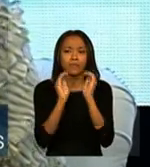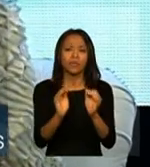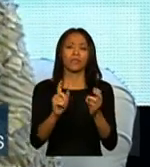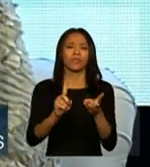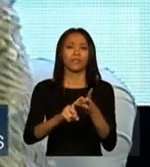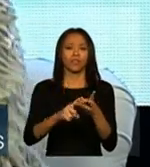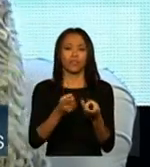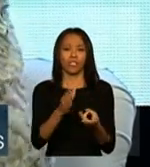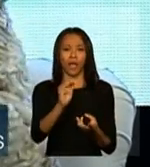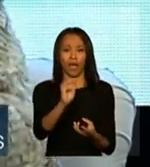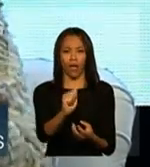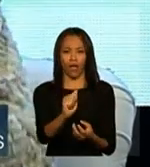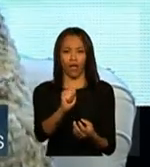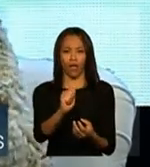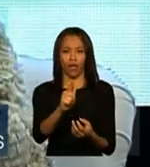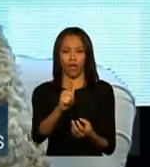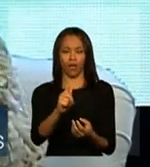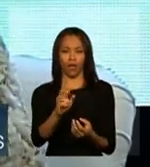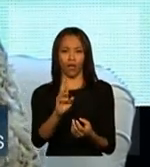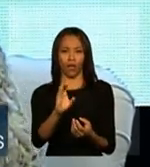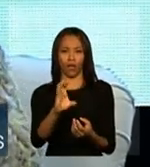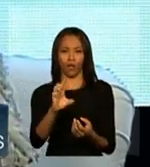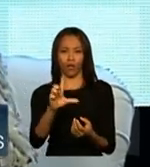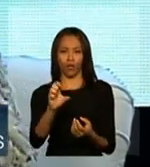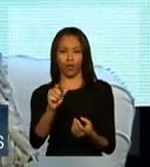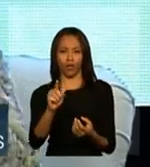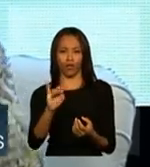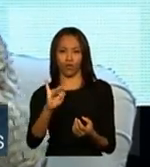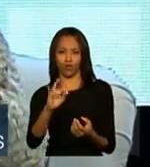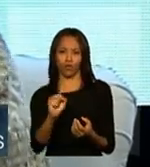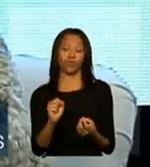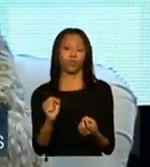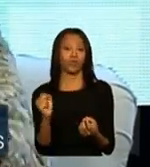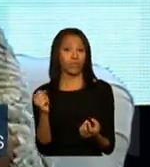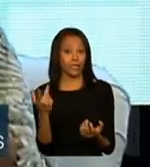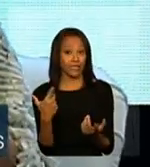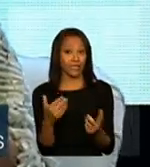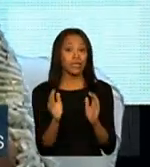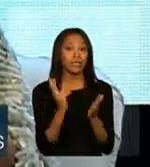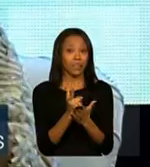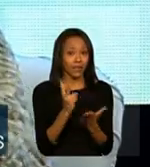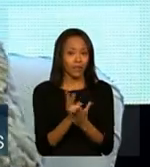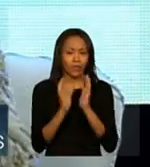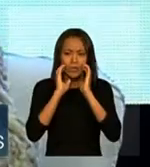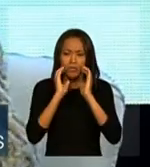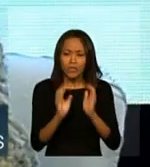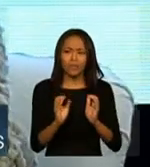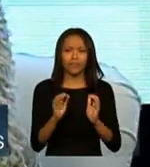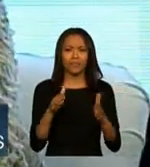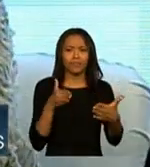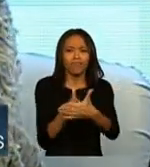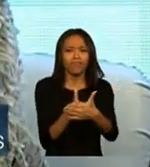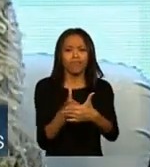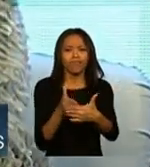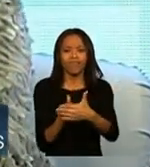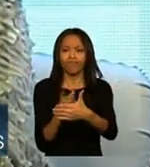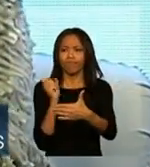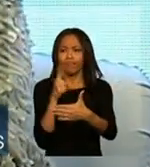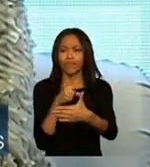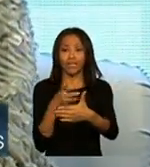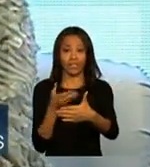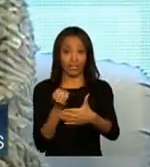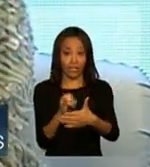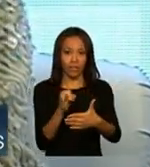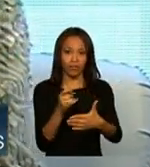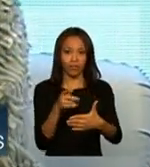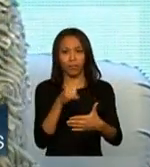produtos agroecológicos, mas temos que construir uma agenda de fazer isso sem burocracia. Cada vez que a gente tenta dividir um pedacinho, a gente